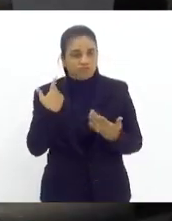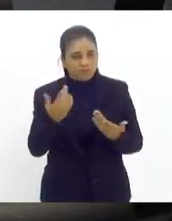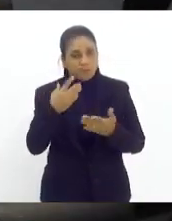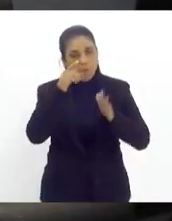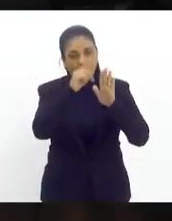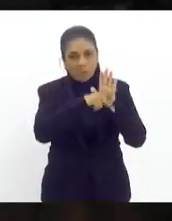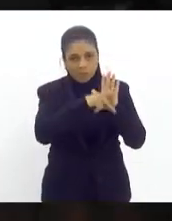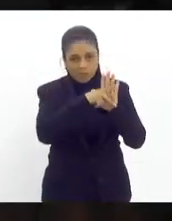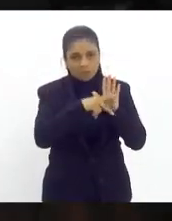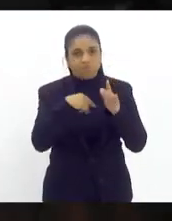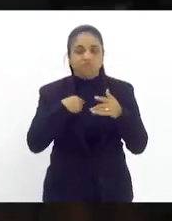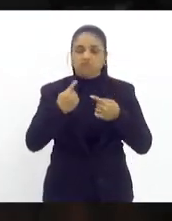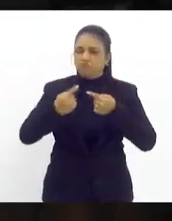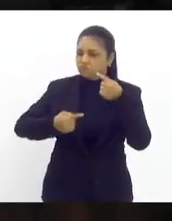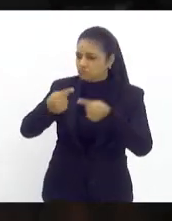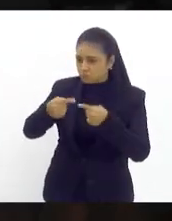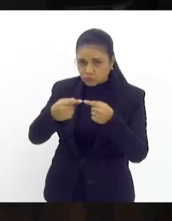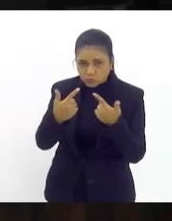deputada